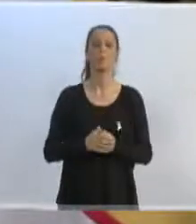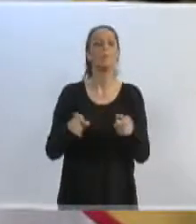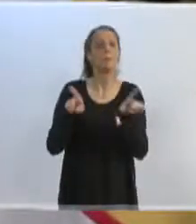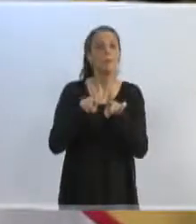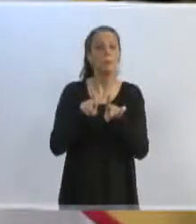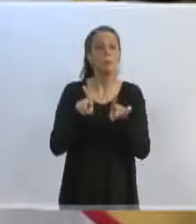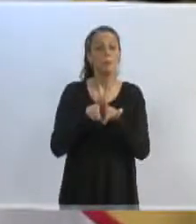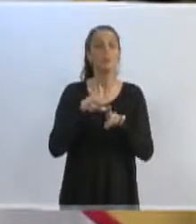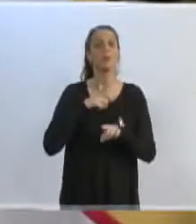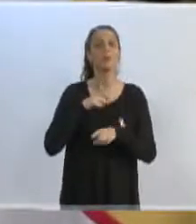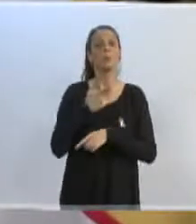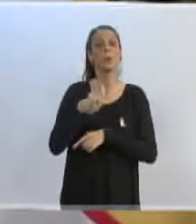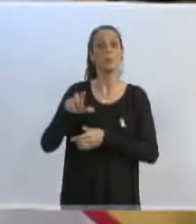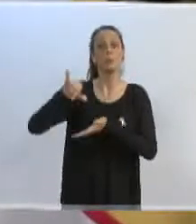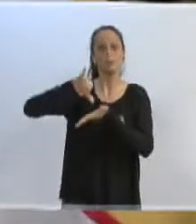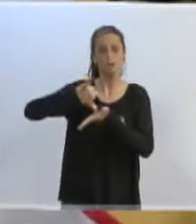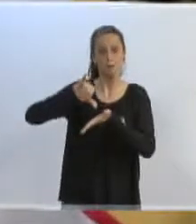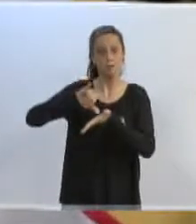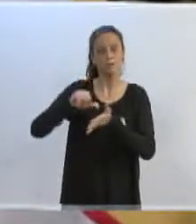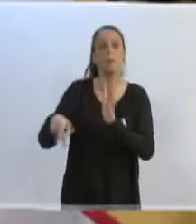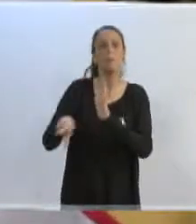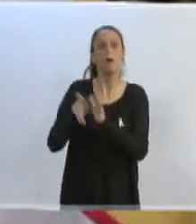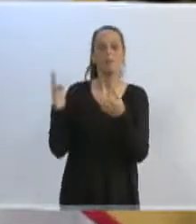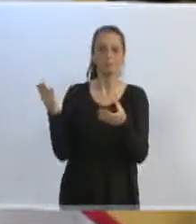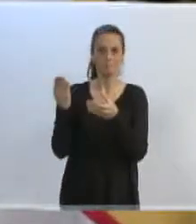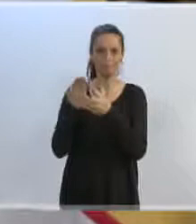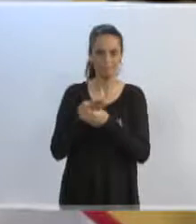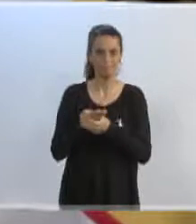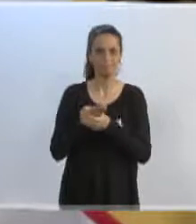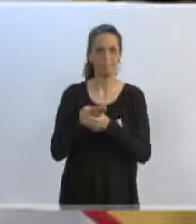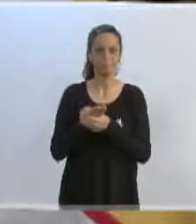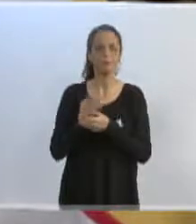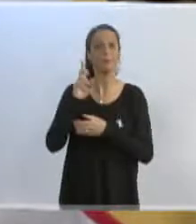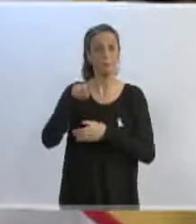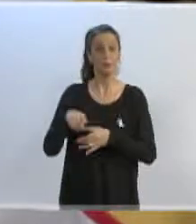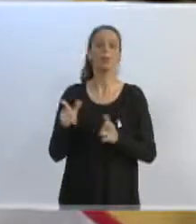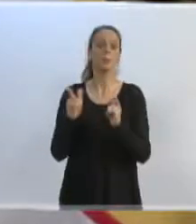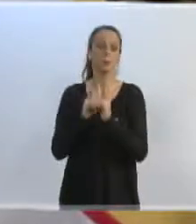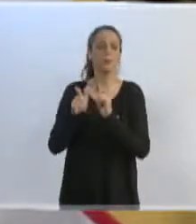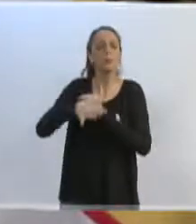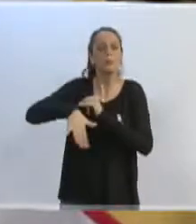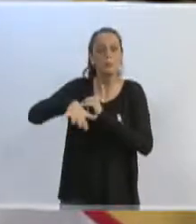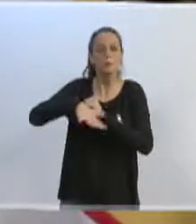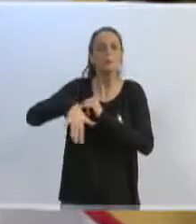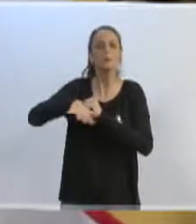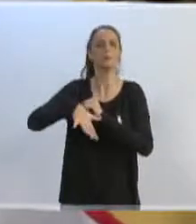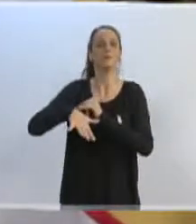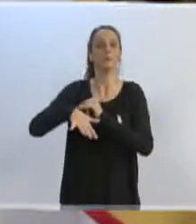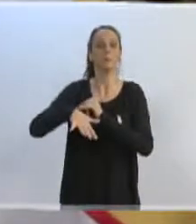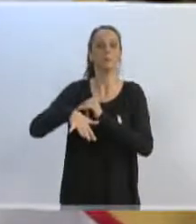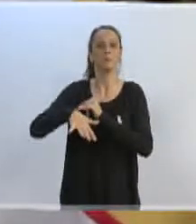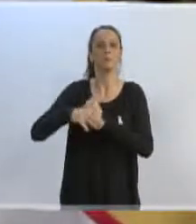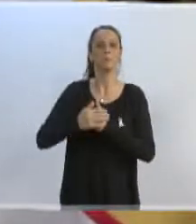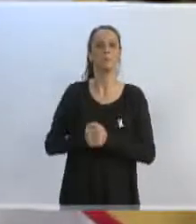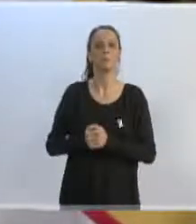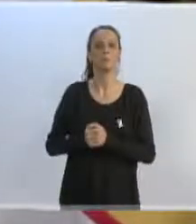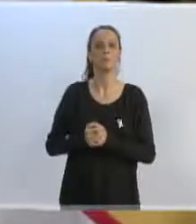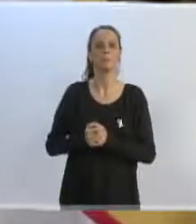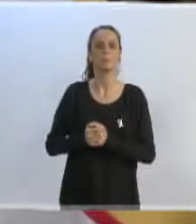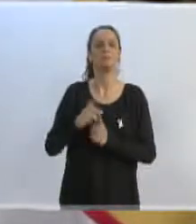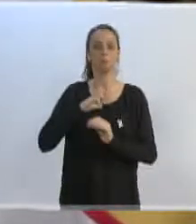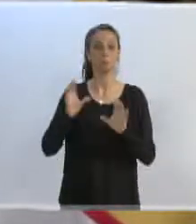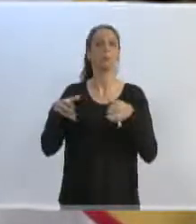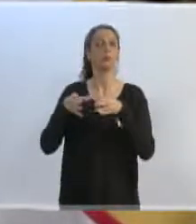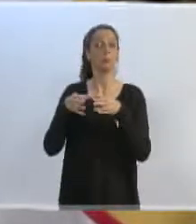um Centro Municipal de Educação Alternativa, que é uma entidade que contempla uma